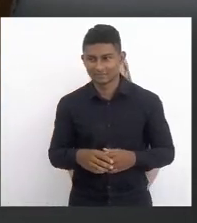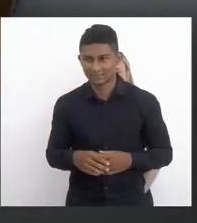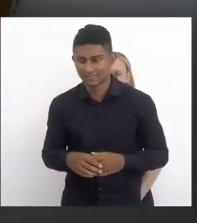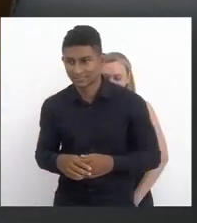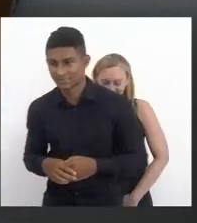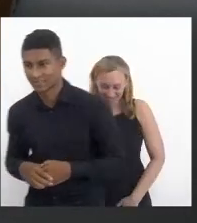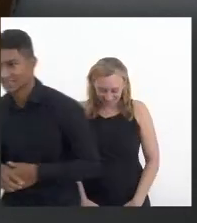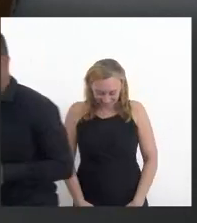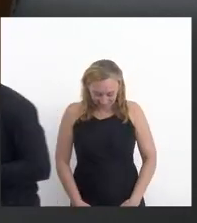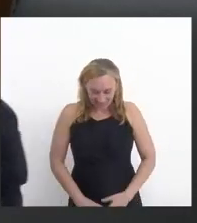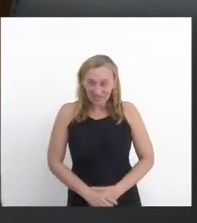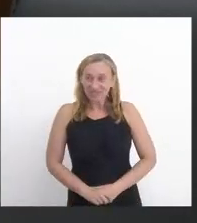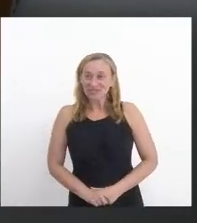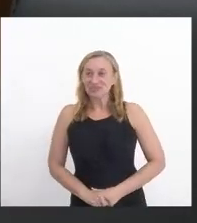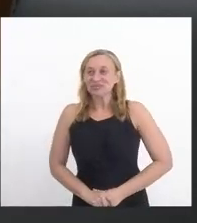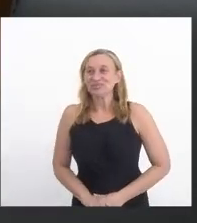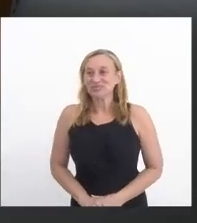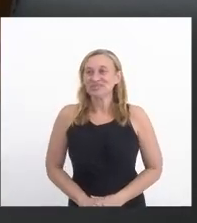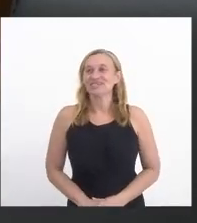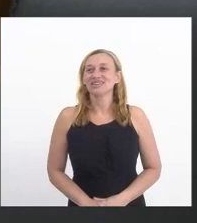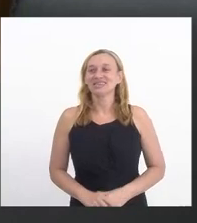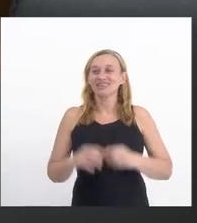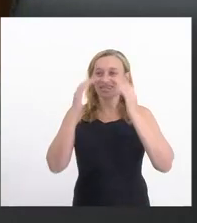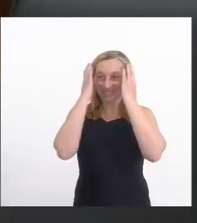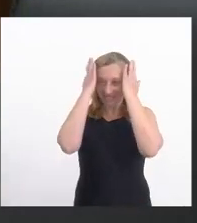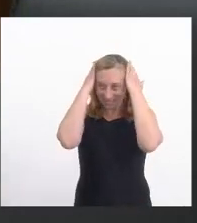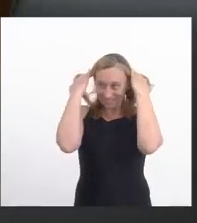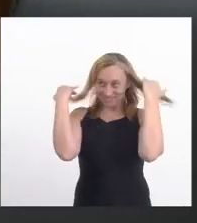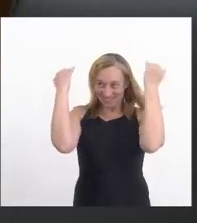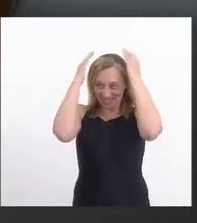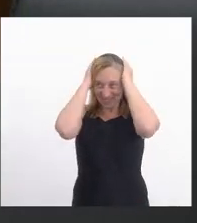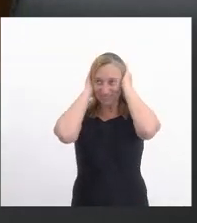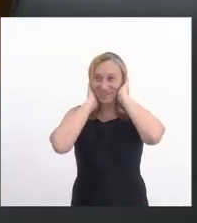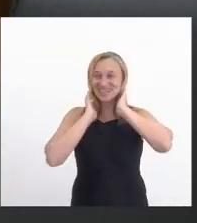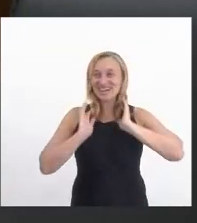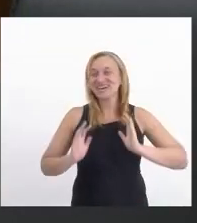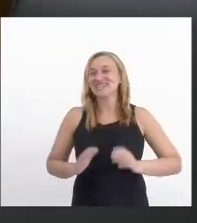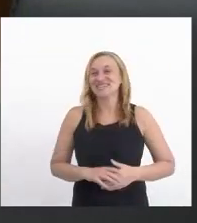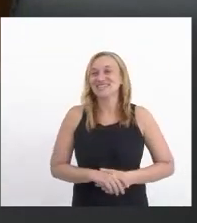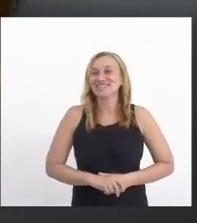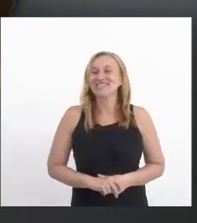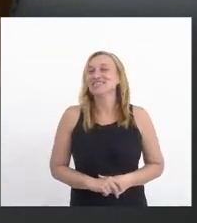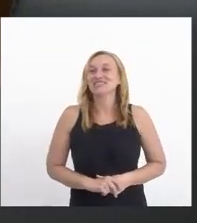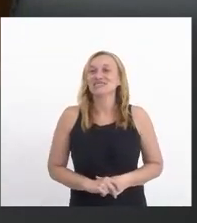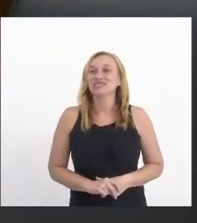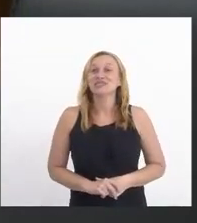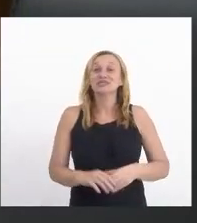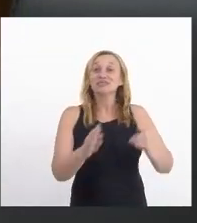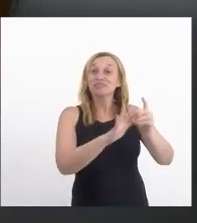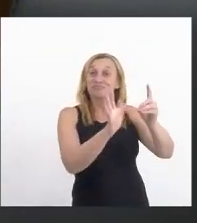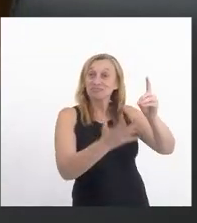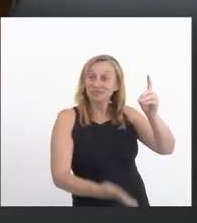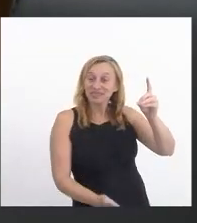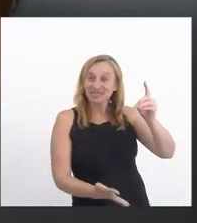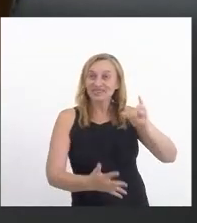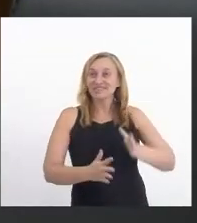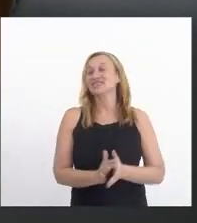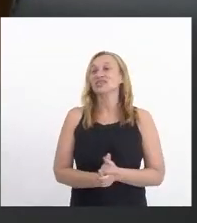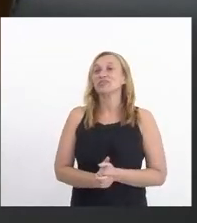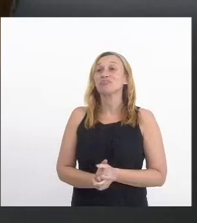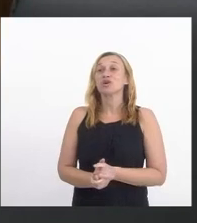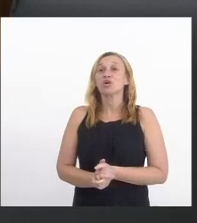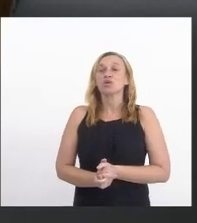Luzia Lacerda, e dizer da minha alegria de também estar subscrevendo essas homenagens, seja com título